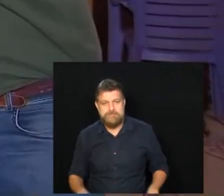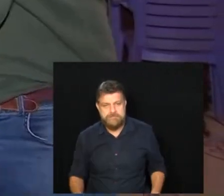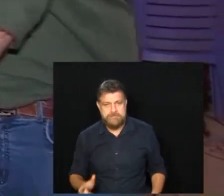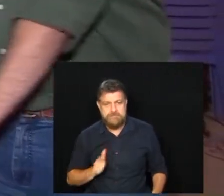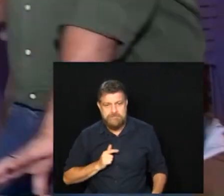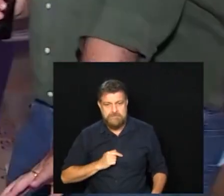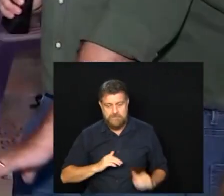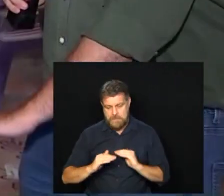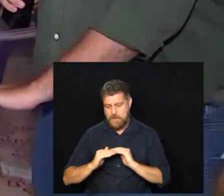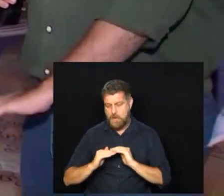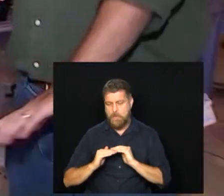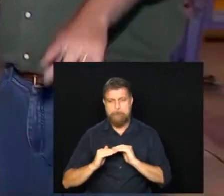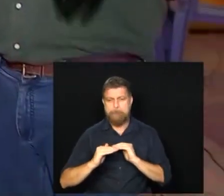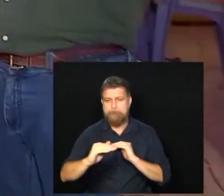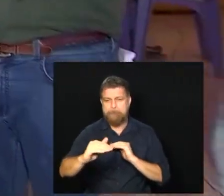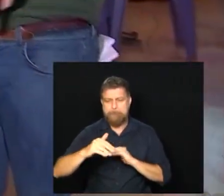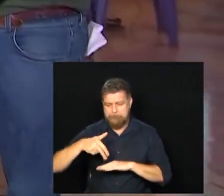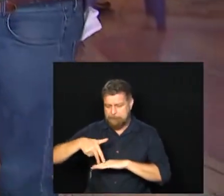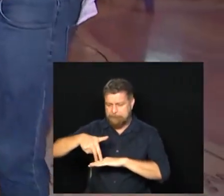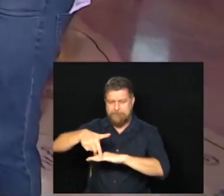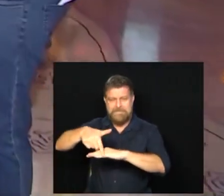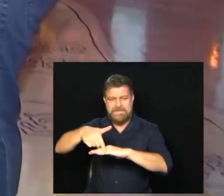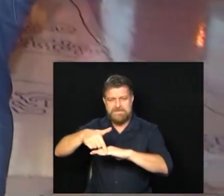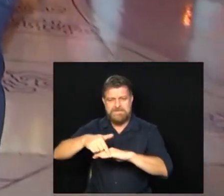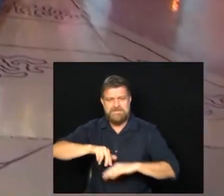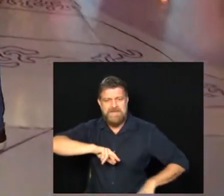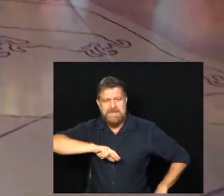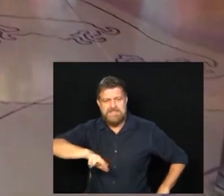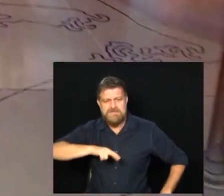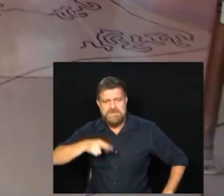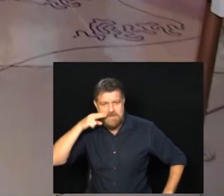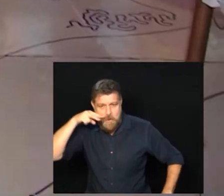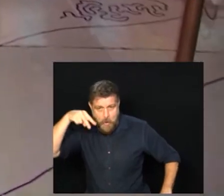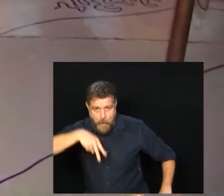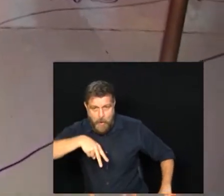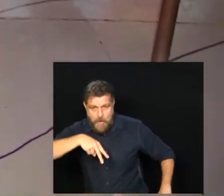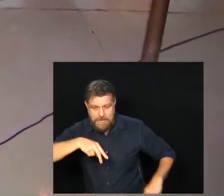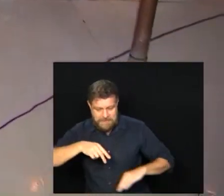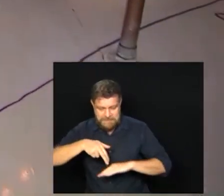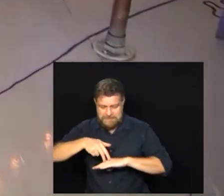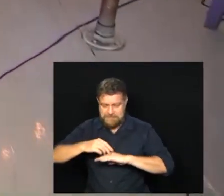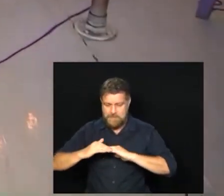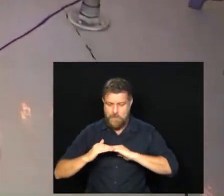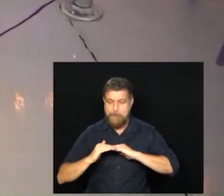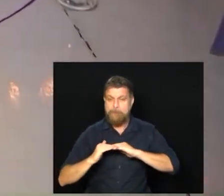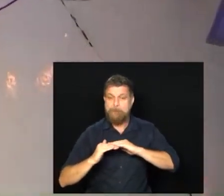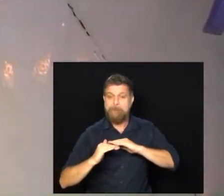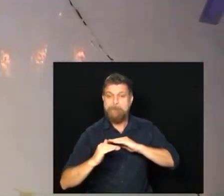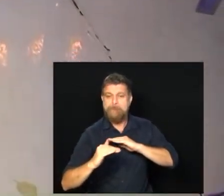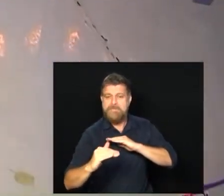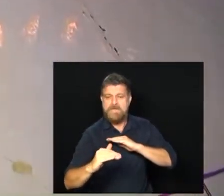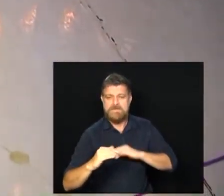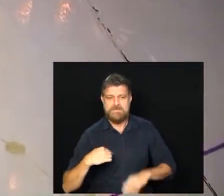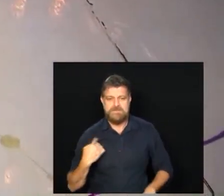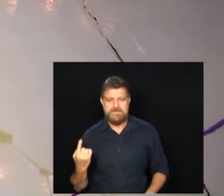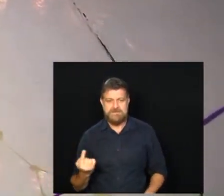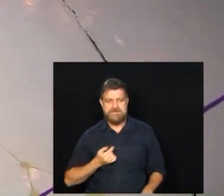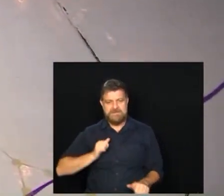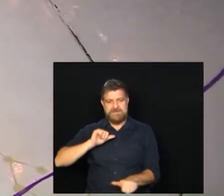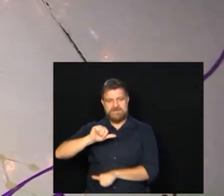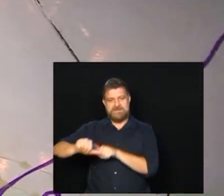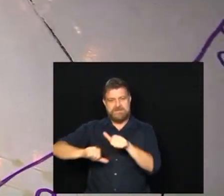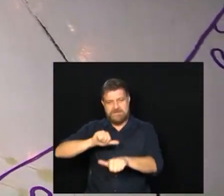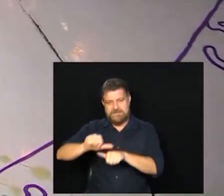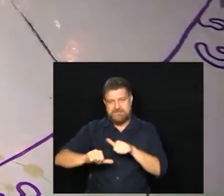sobre o piso, porque o piso é diferente também. O Cristiano vai mostrar pra gente. Olha, a gente vive trocando